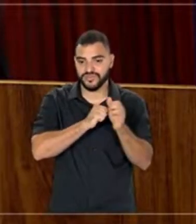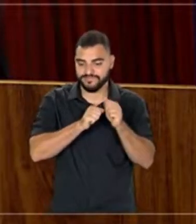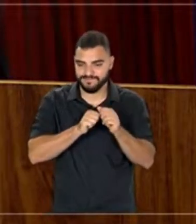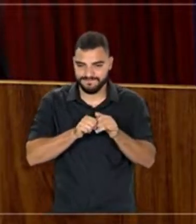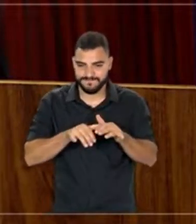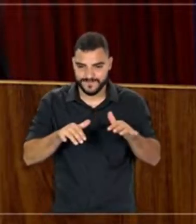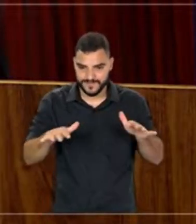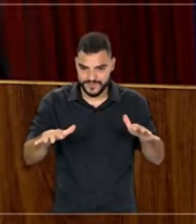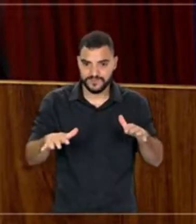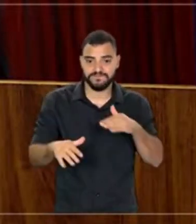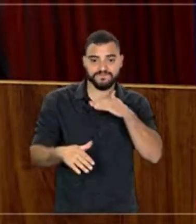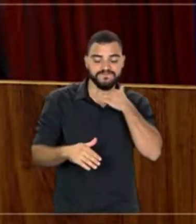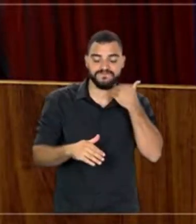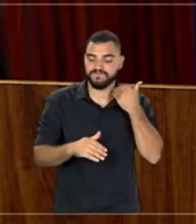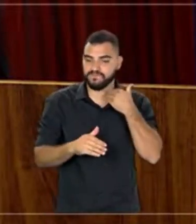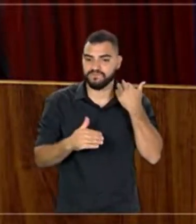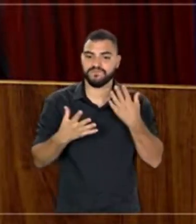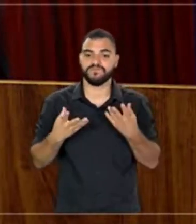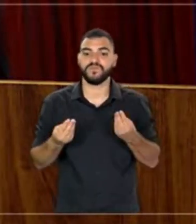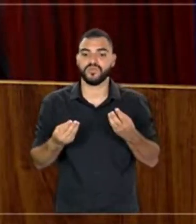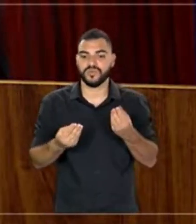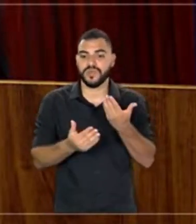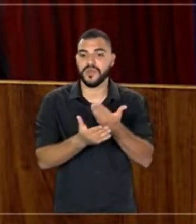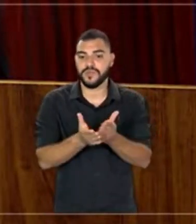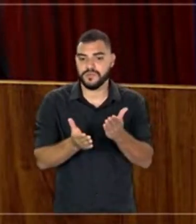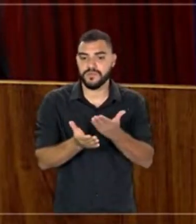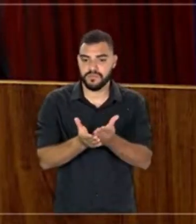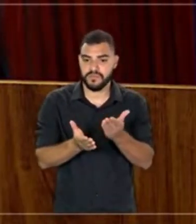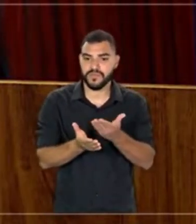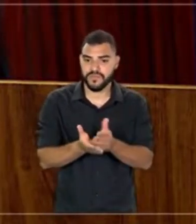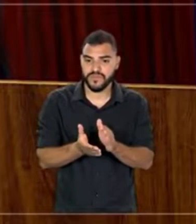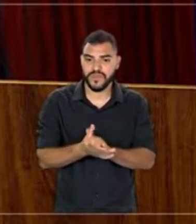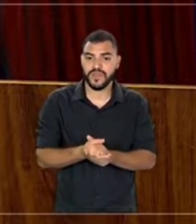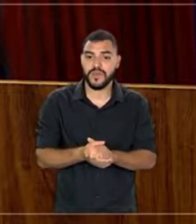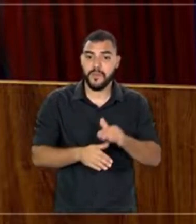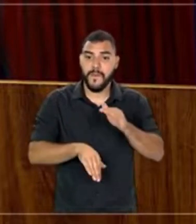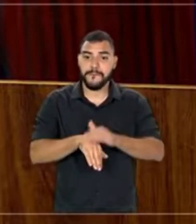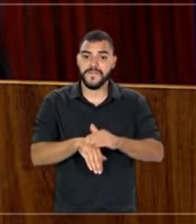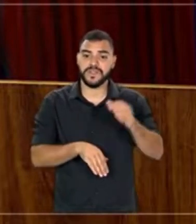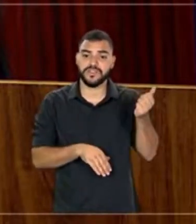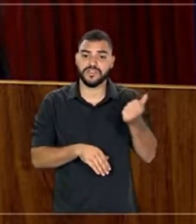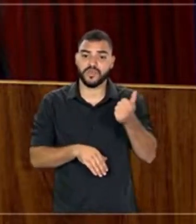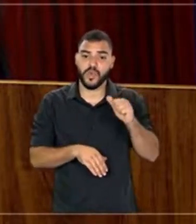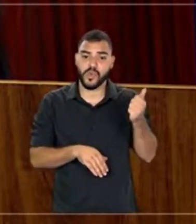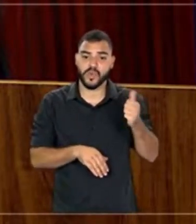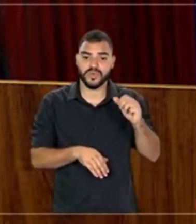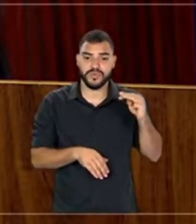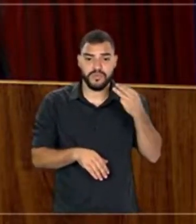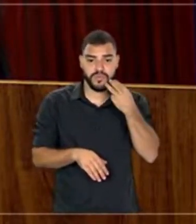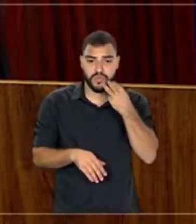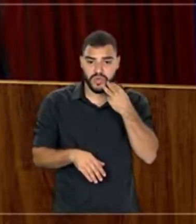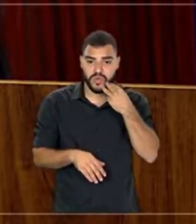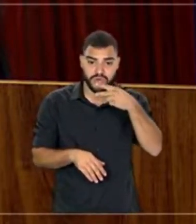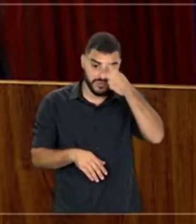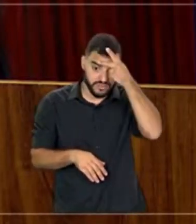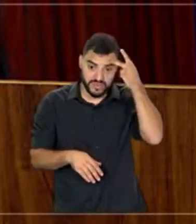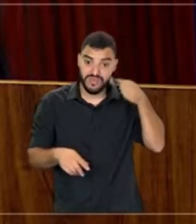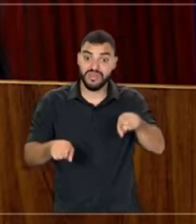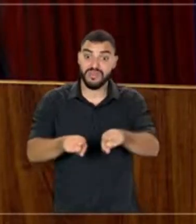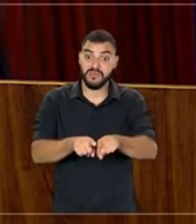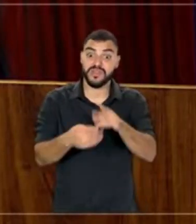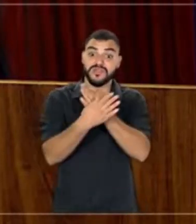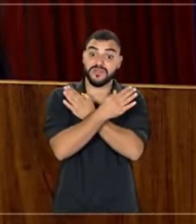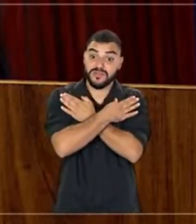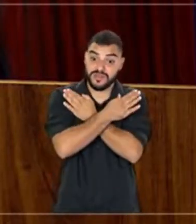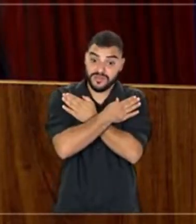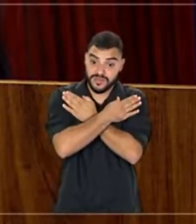suas nefastas consequências para mais de 11 milhões de pessoas desempregadas